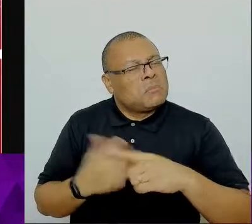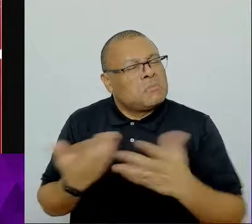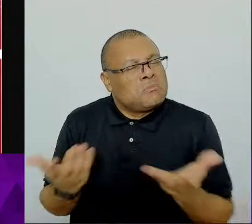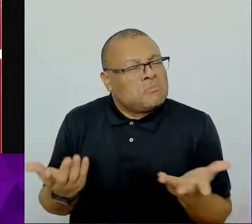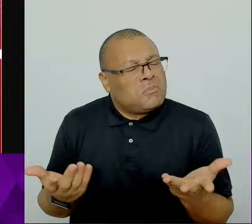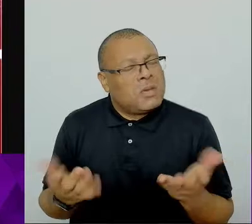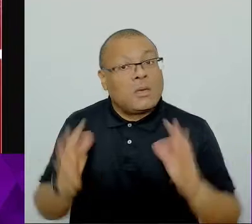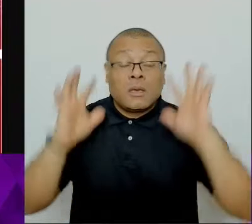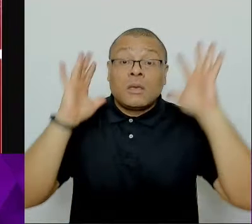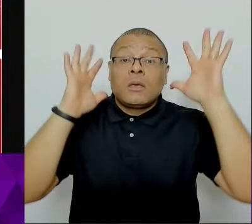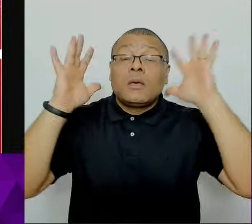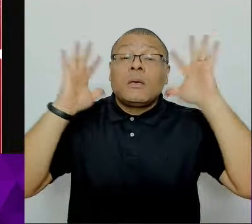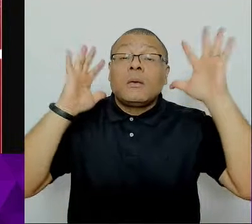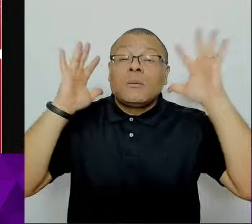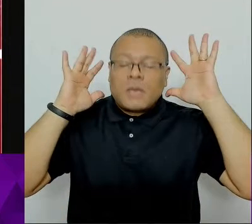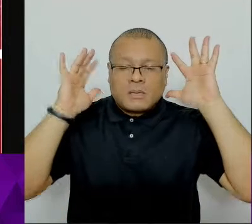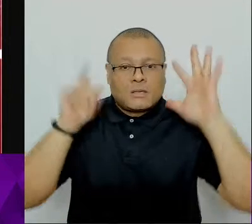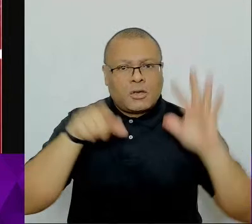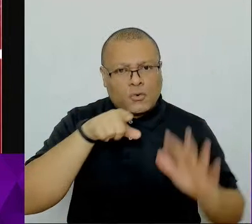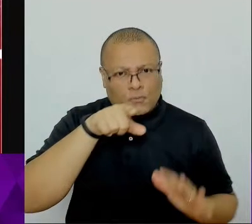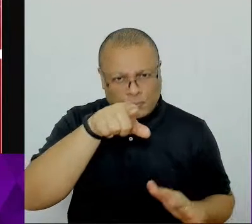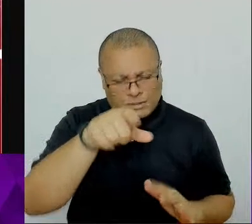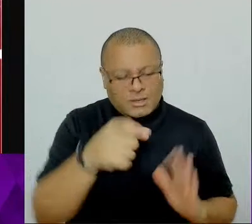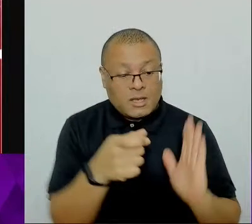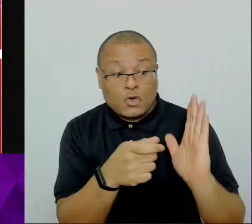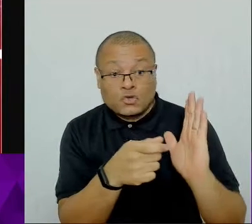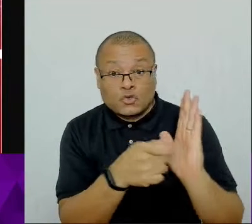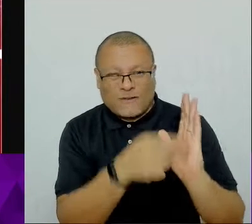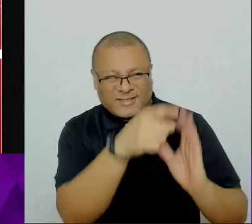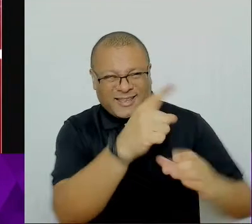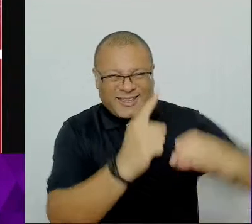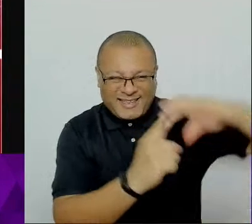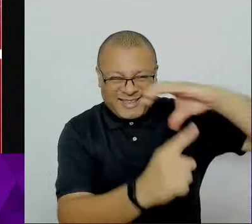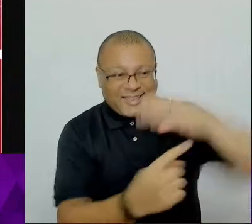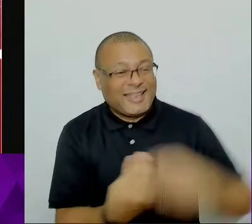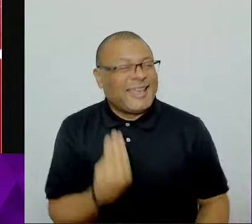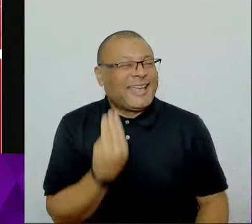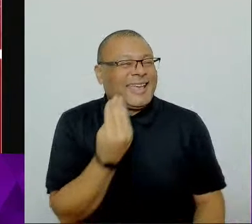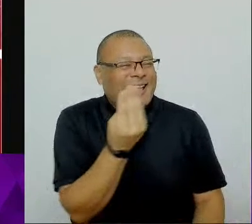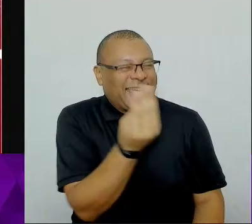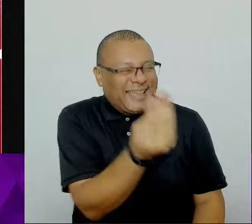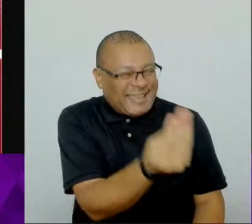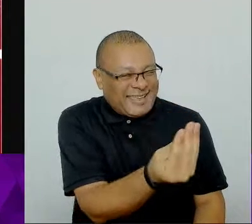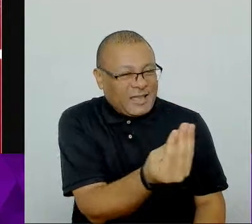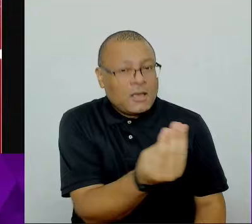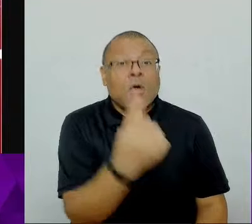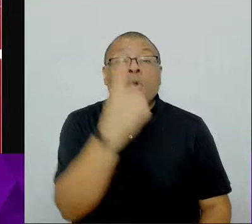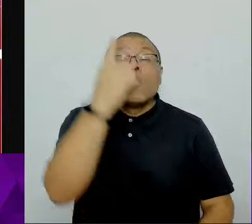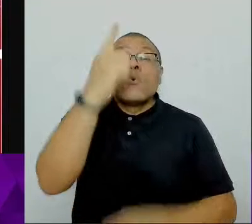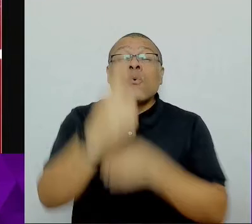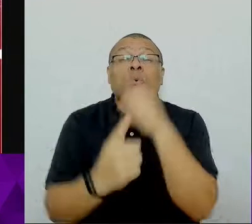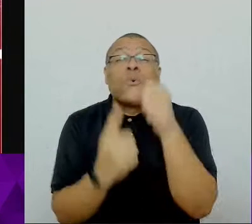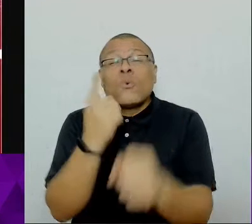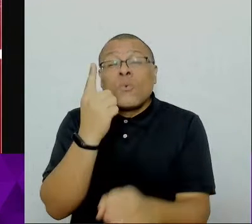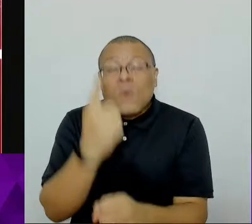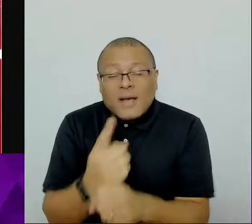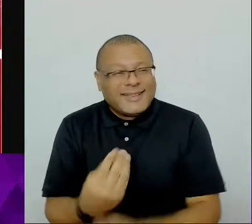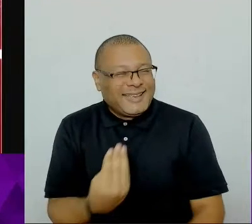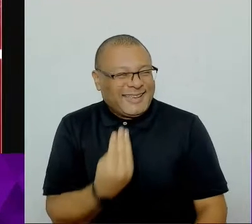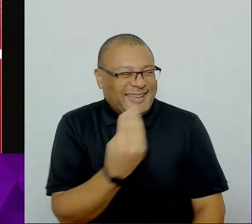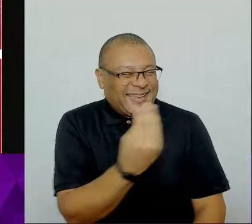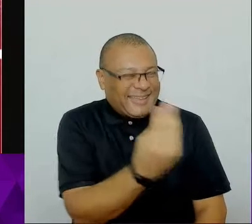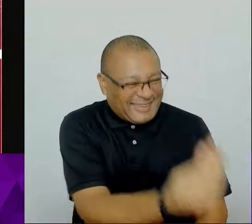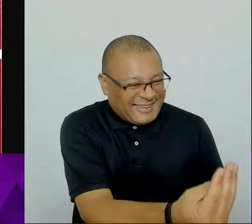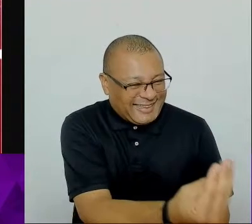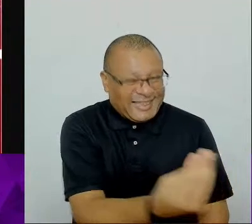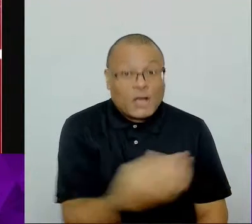Pensa, por exemplo, gente, se você entrega software para o seu cliente, para o seu usuário, uma vez ao ano. Né? Então, uma vez ao ano, você vai lá e